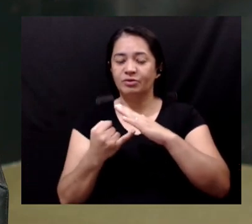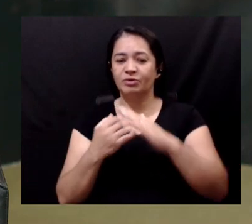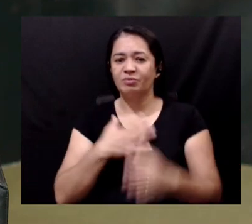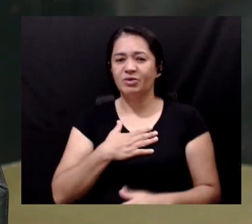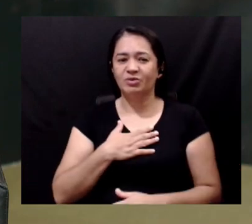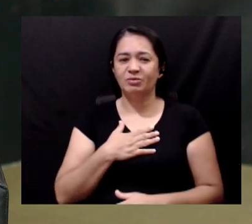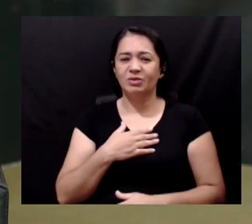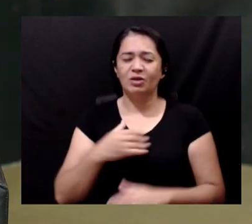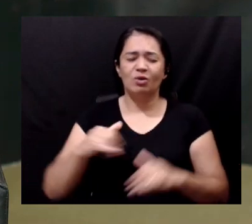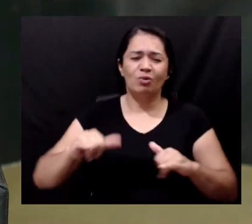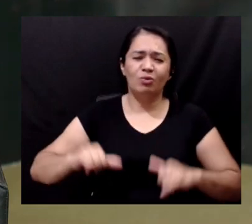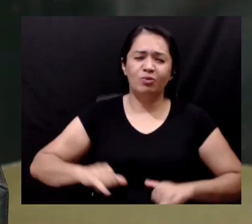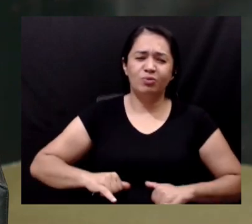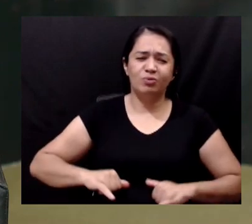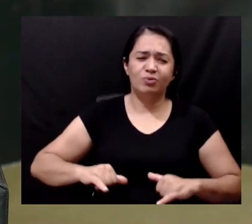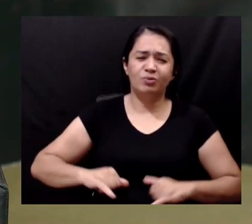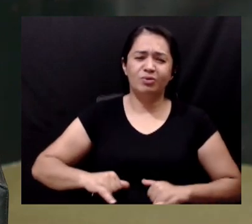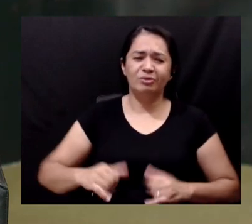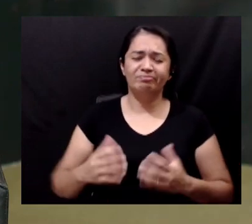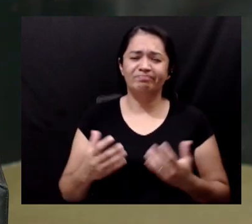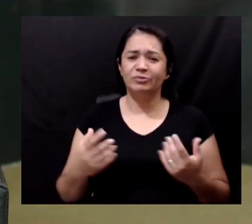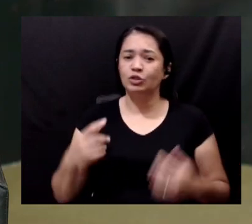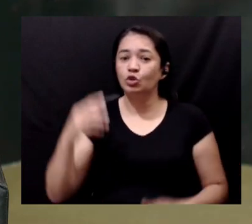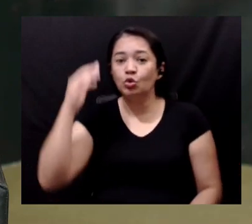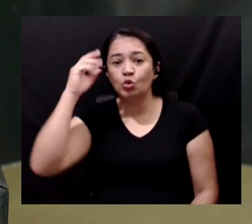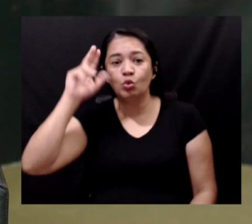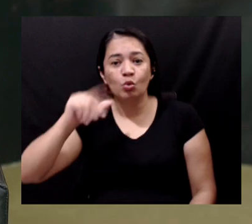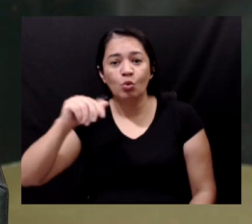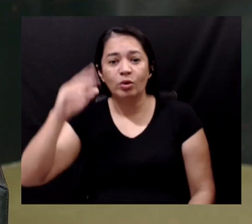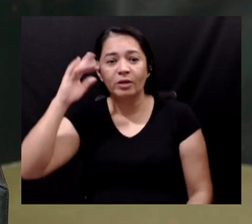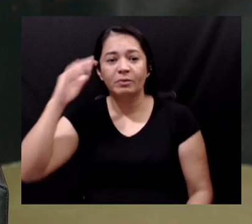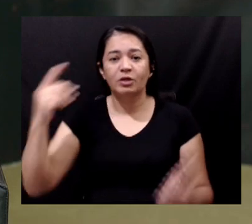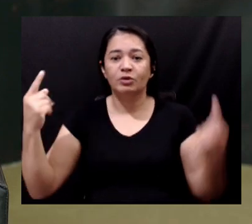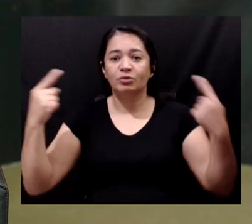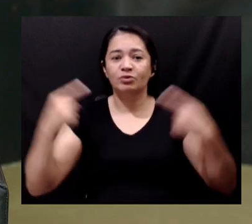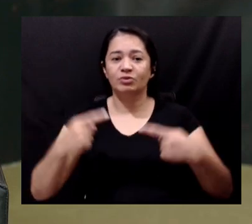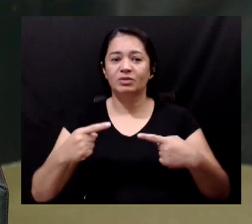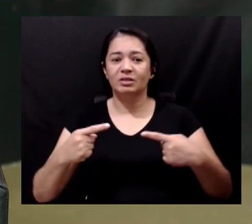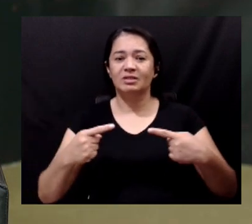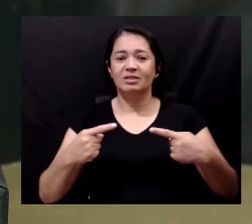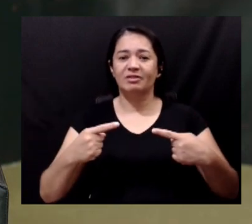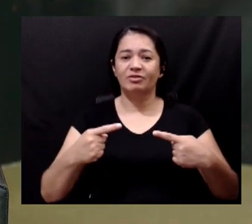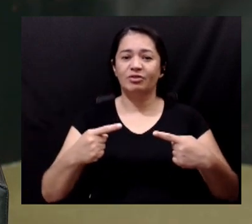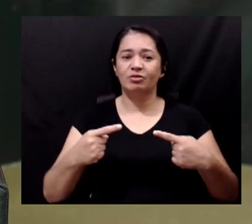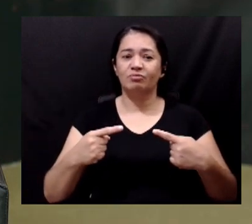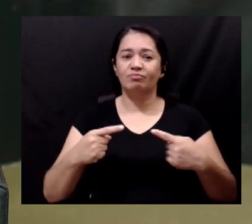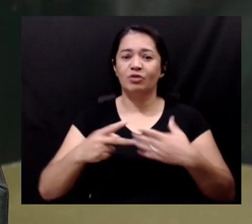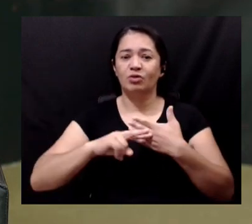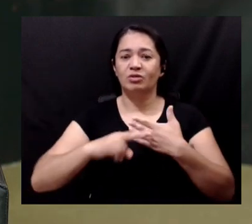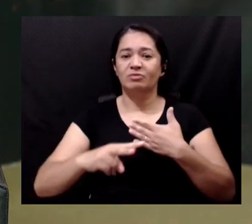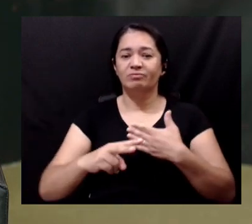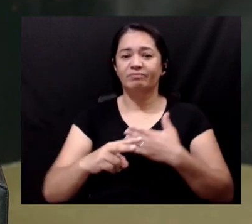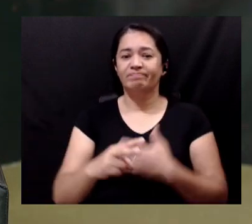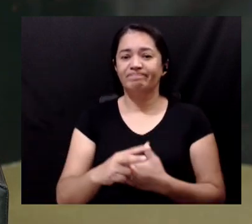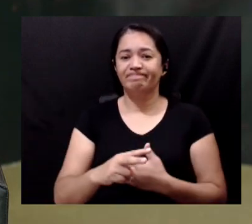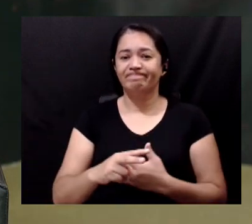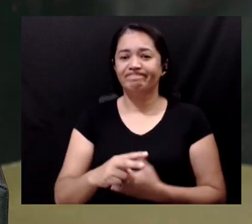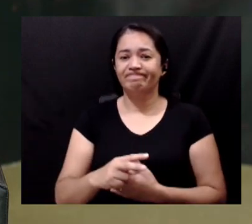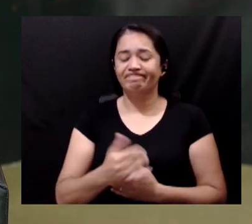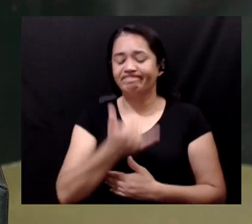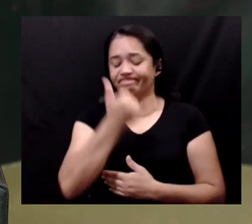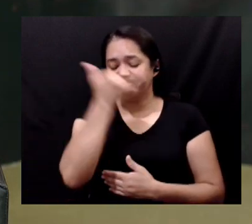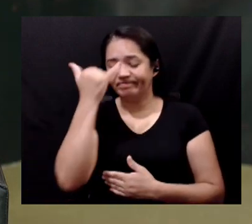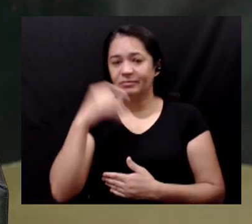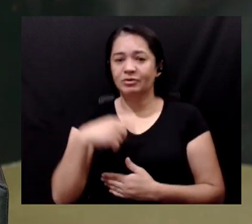um desafio de internet pudesse acabar em tragédia. Vanessa, nossos Uhum. sentimentos, e